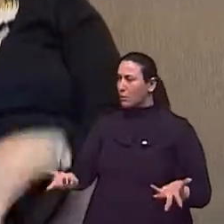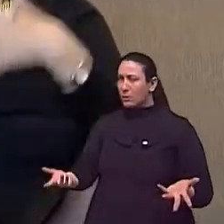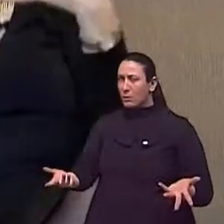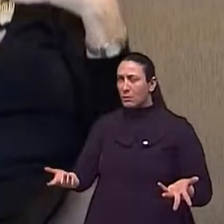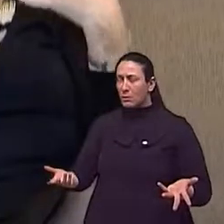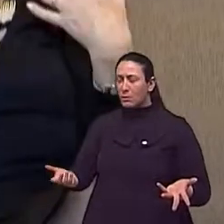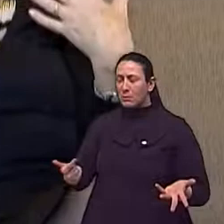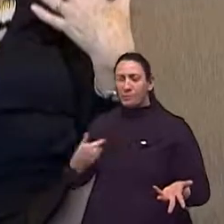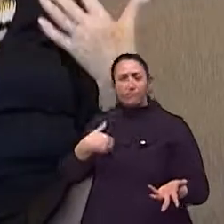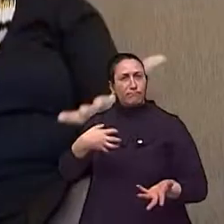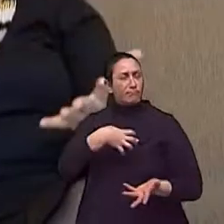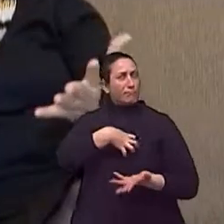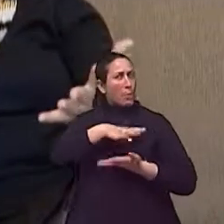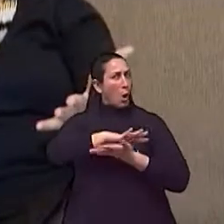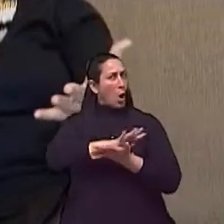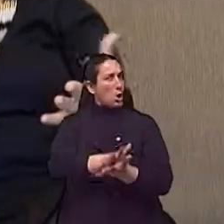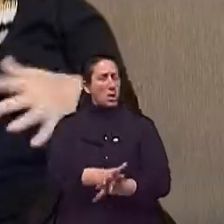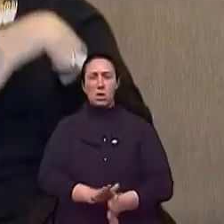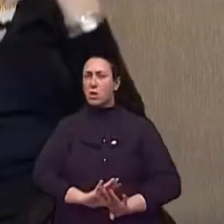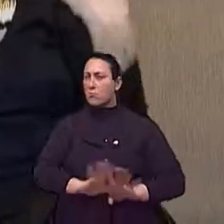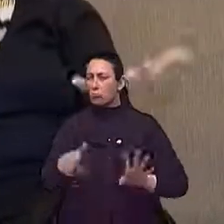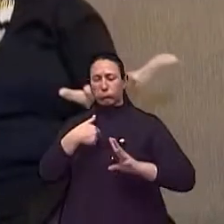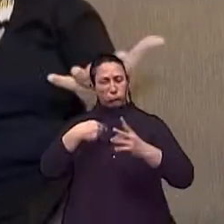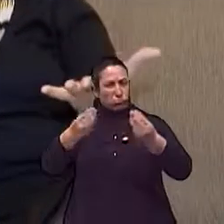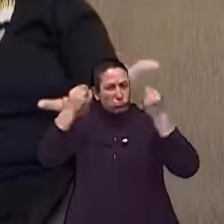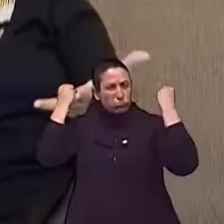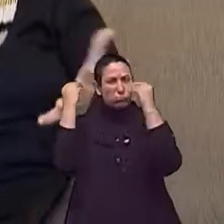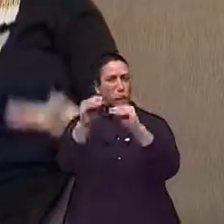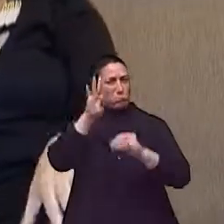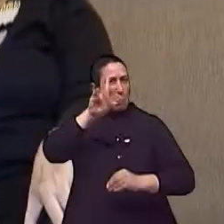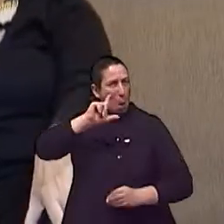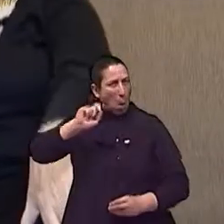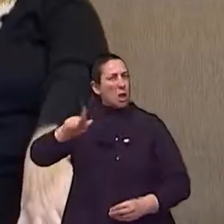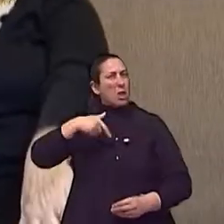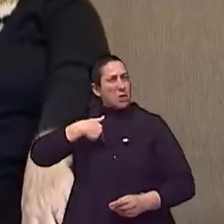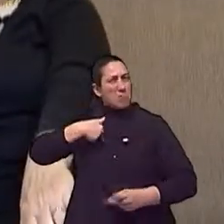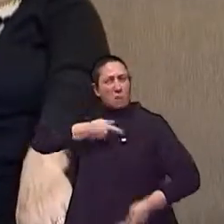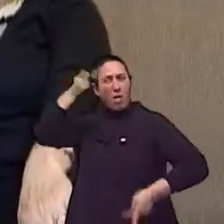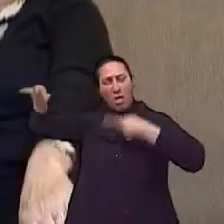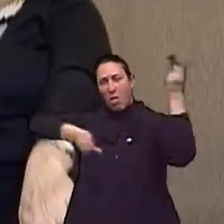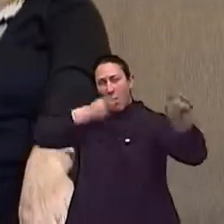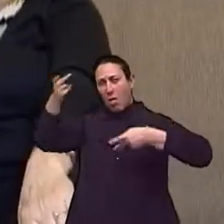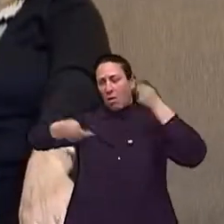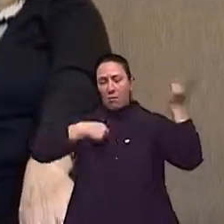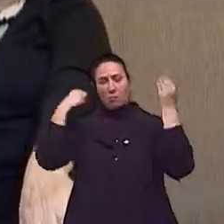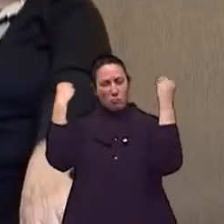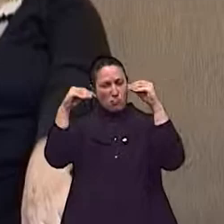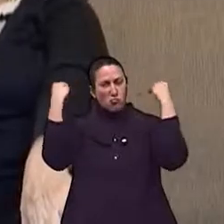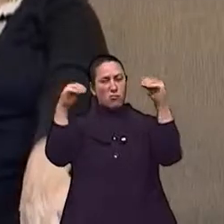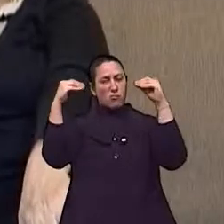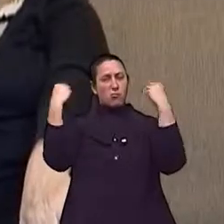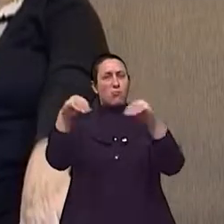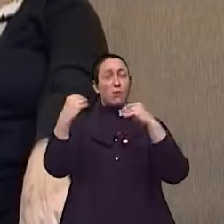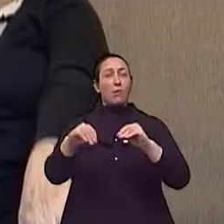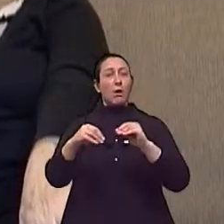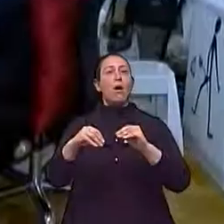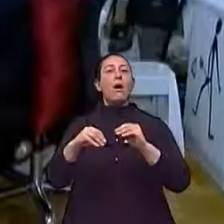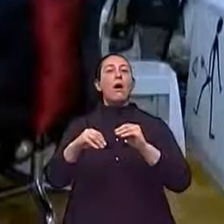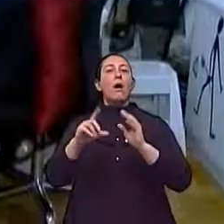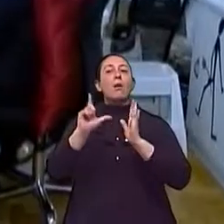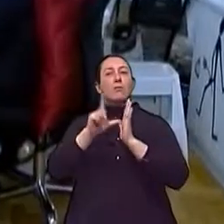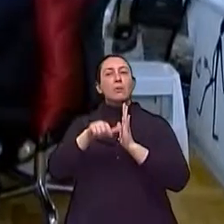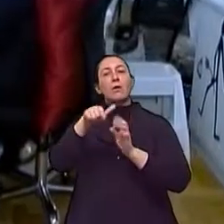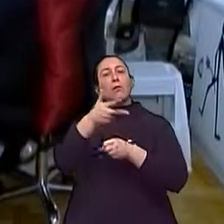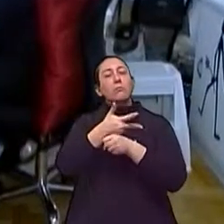e resolvi montar um blog para colocar com a minha indignação E aí que entrou nos passos da maturidade